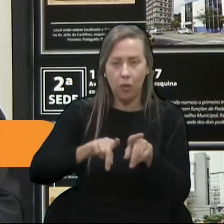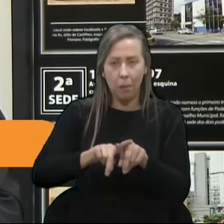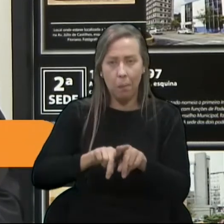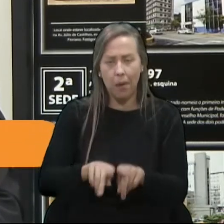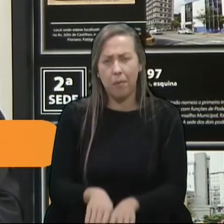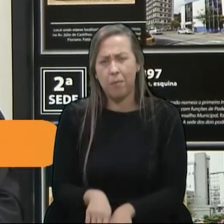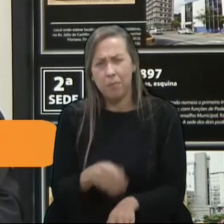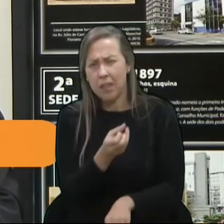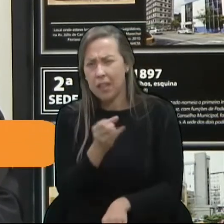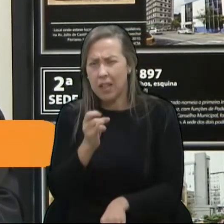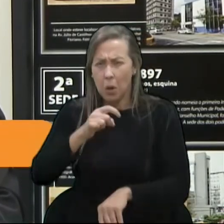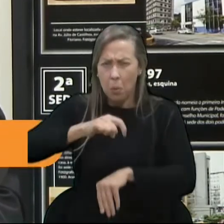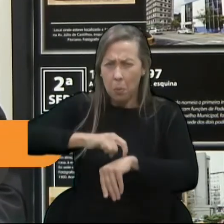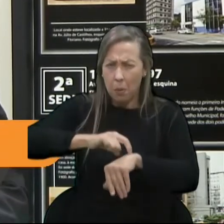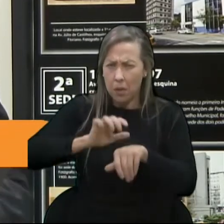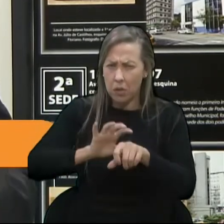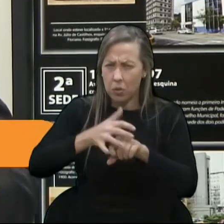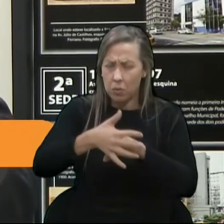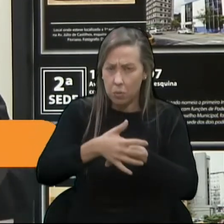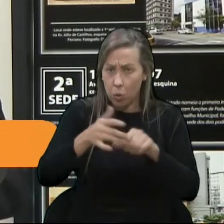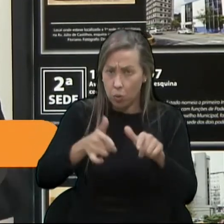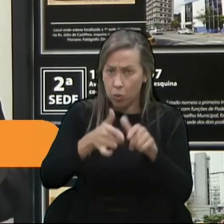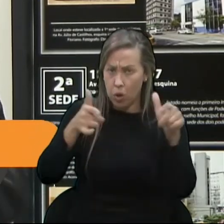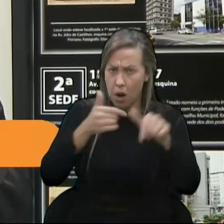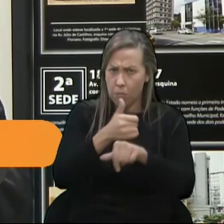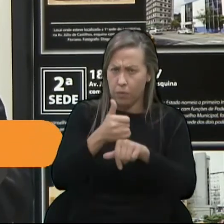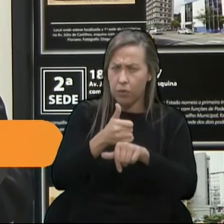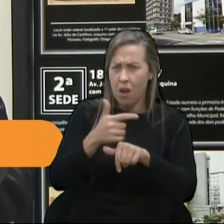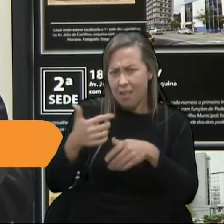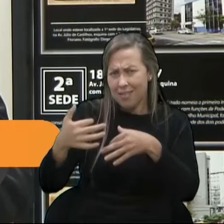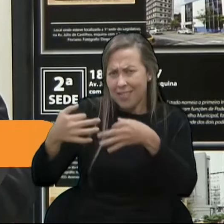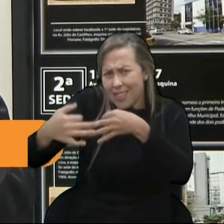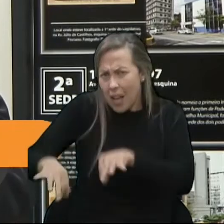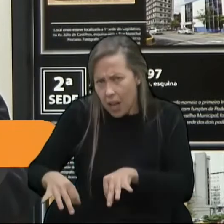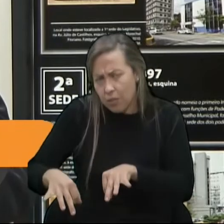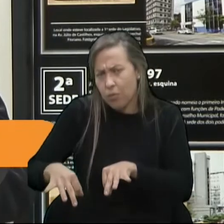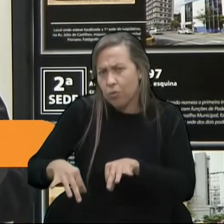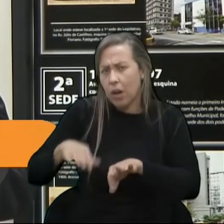Será que nesse momento de pandemia o jornalismo acerta,